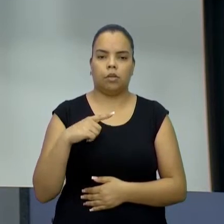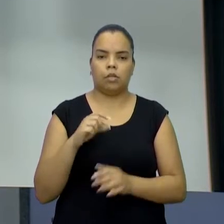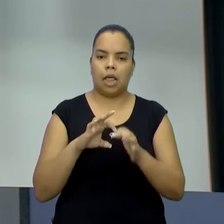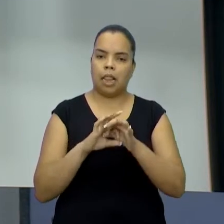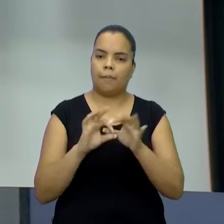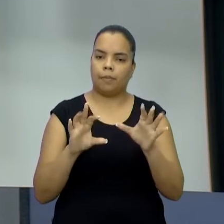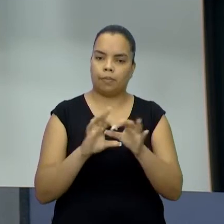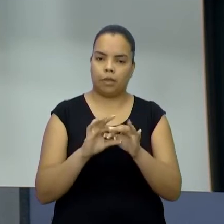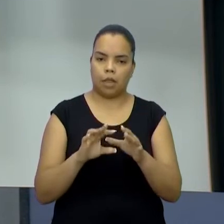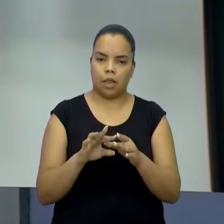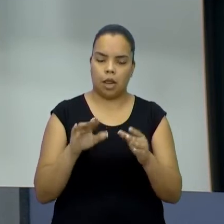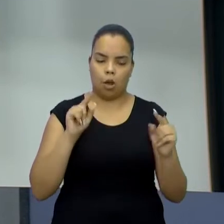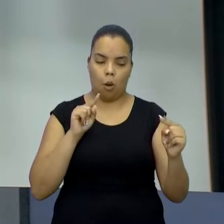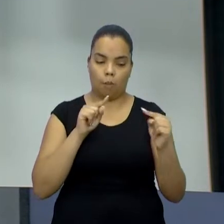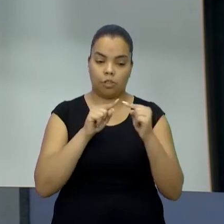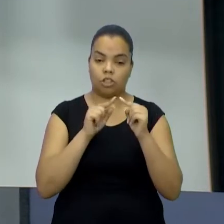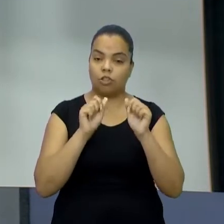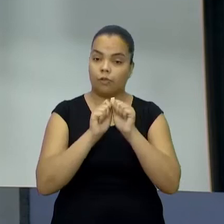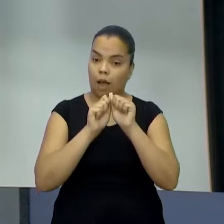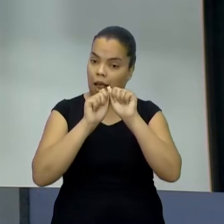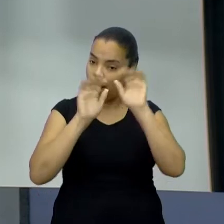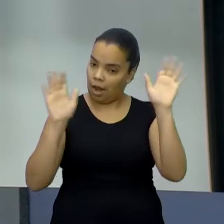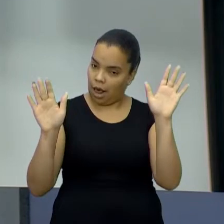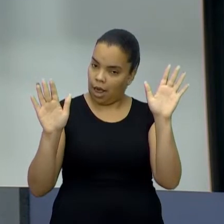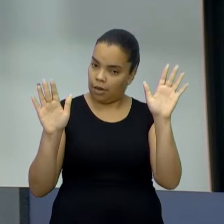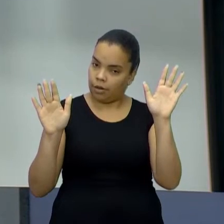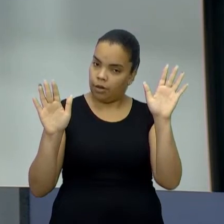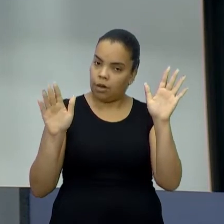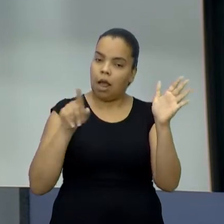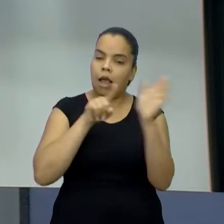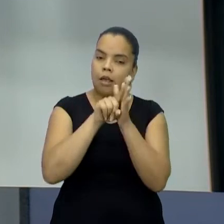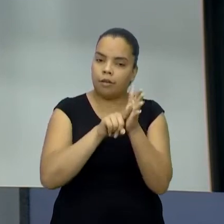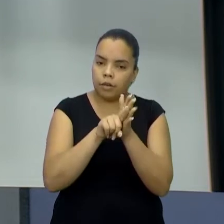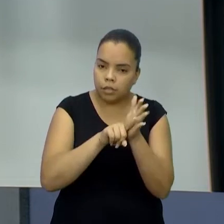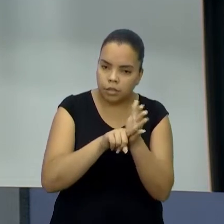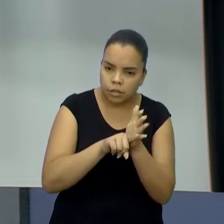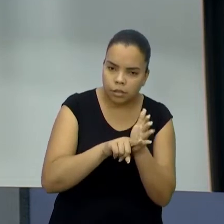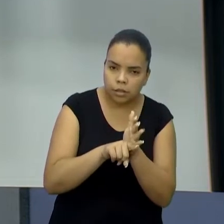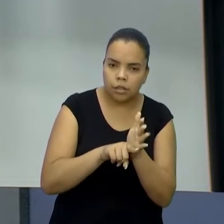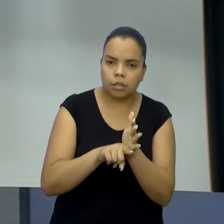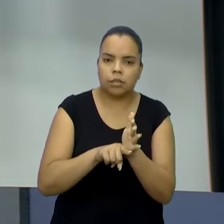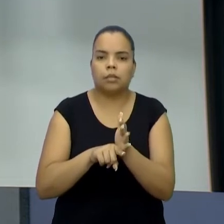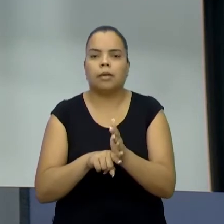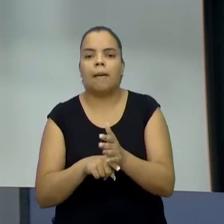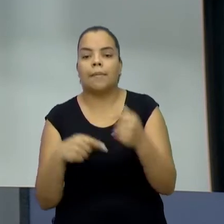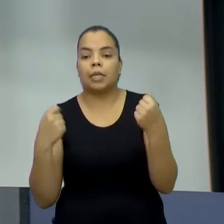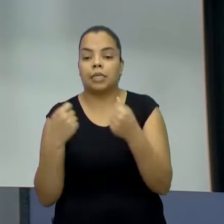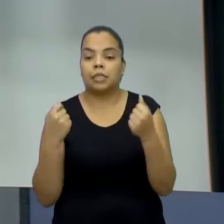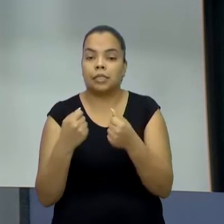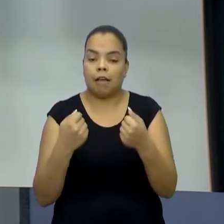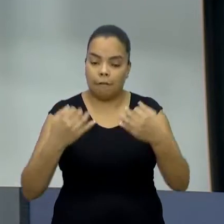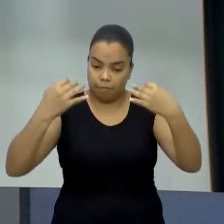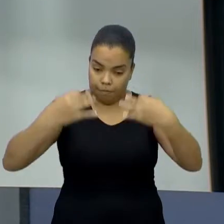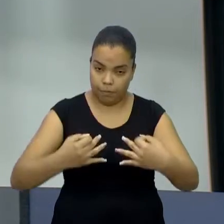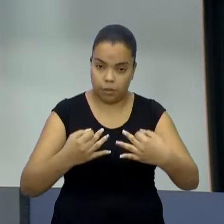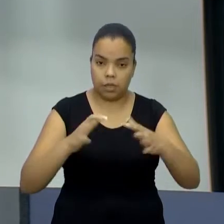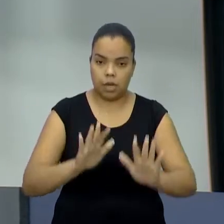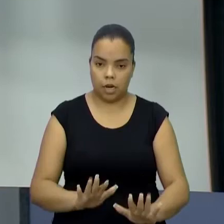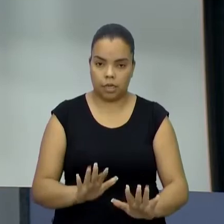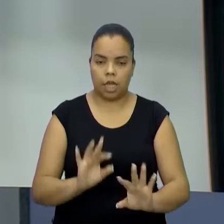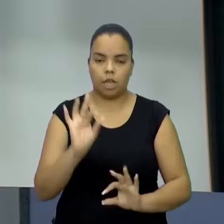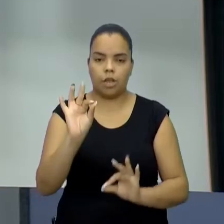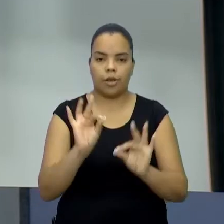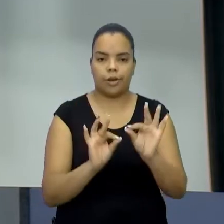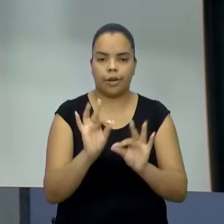esse objetivo bem claro, a investigação científica tinha que ser mais assertiva e aí